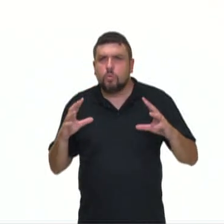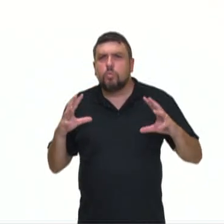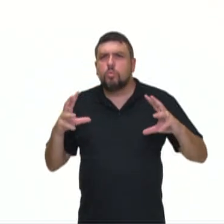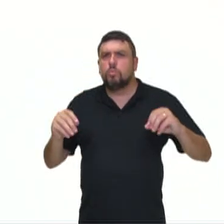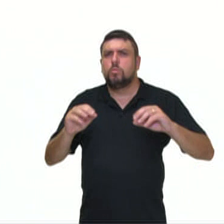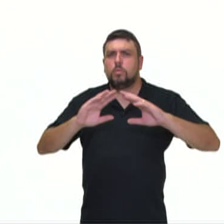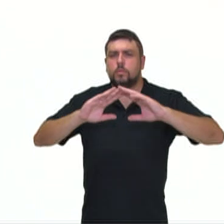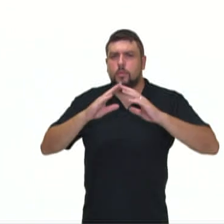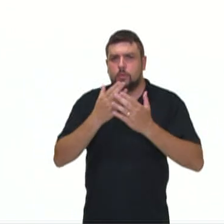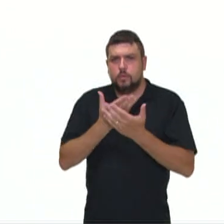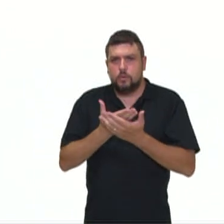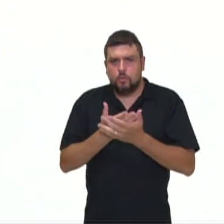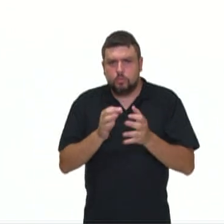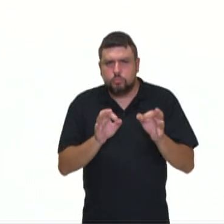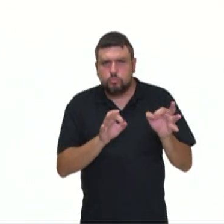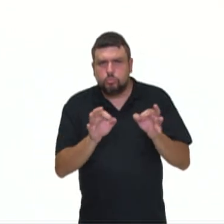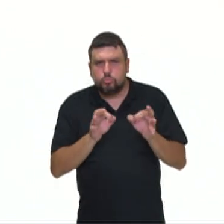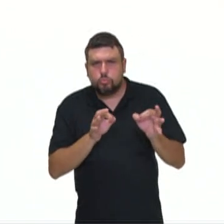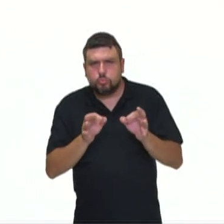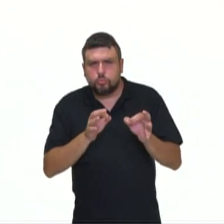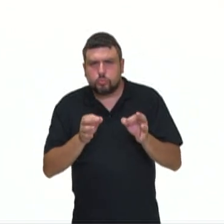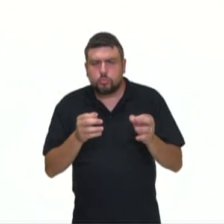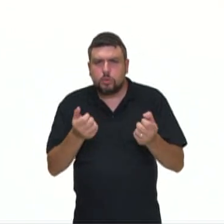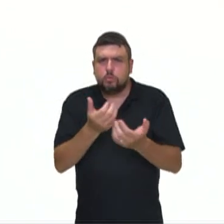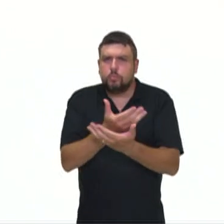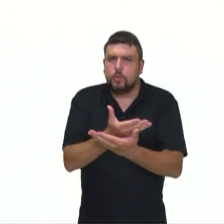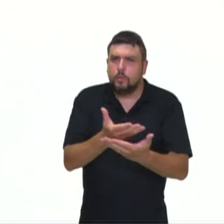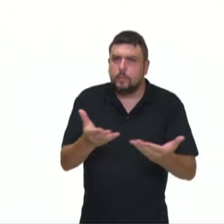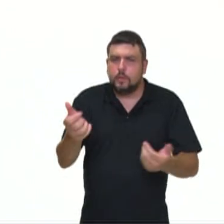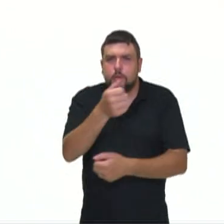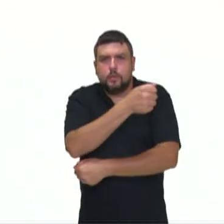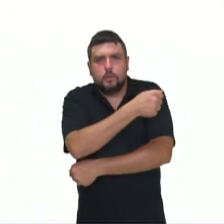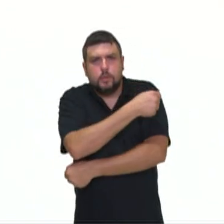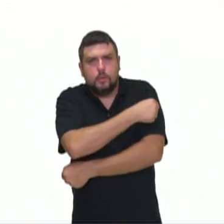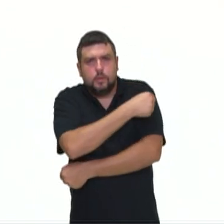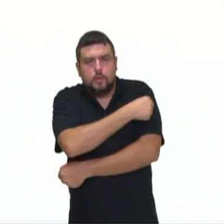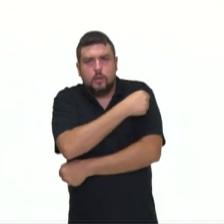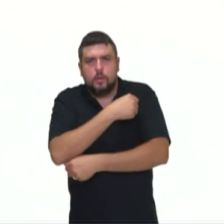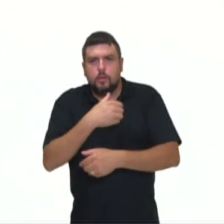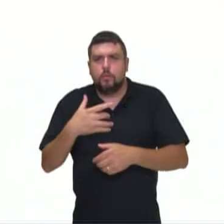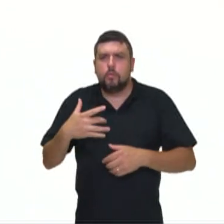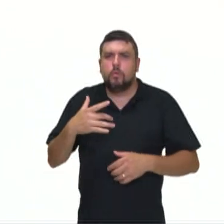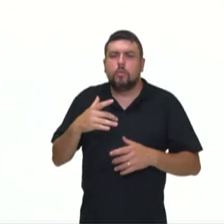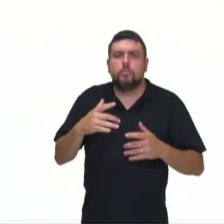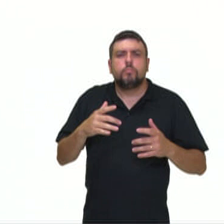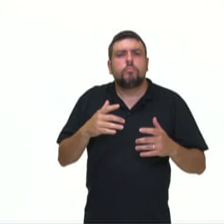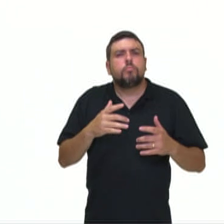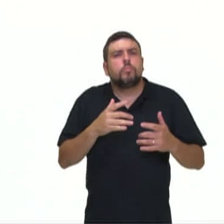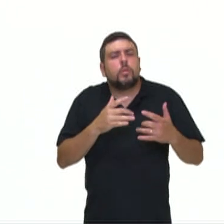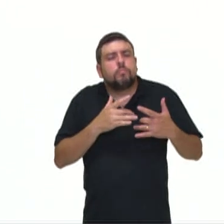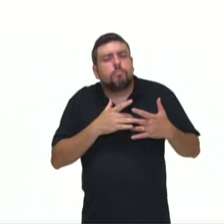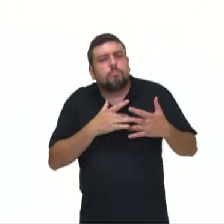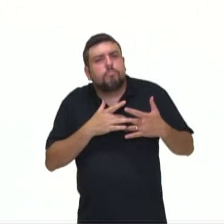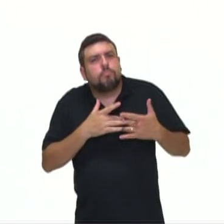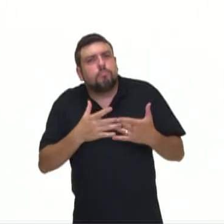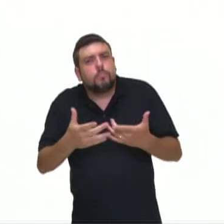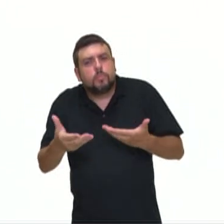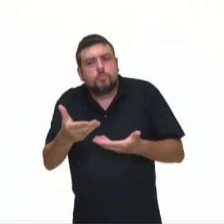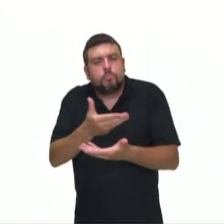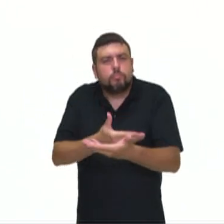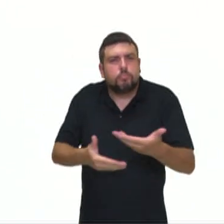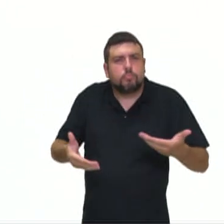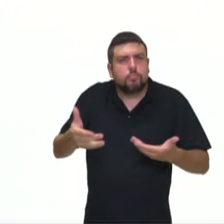se organizam para proporcionar aos seus alunos vivências que vão além dos esportes